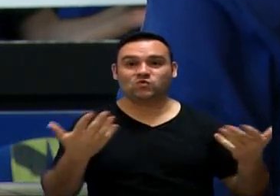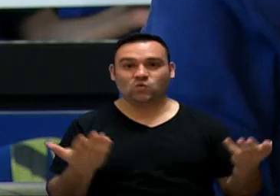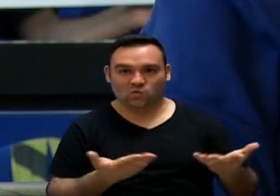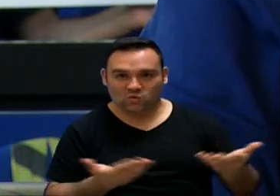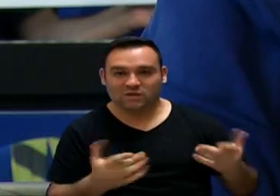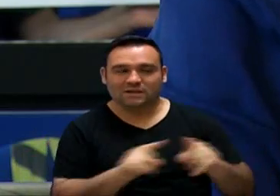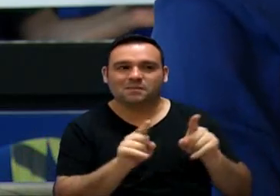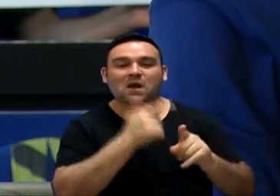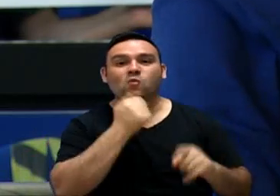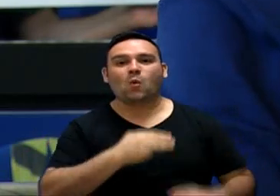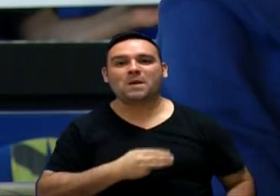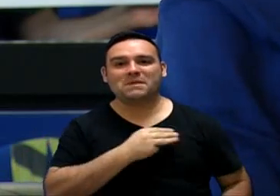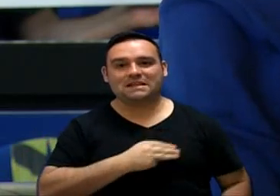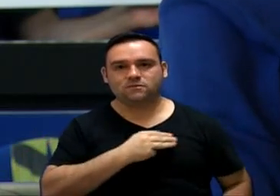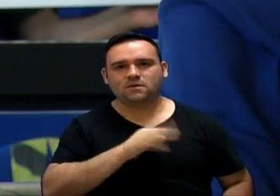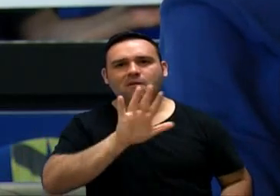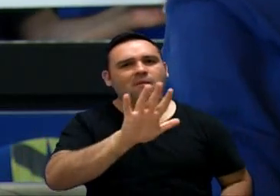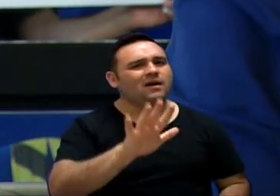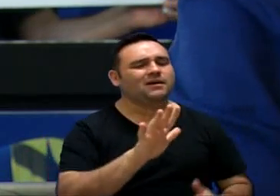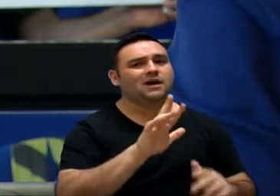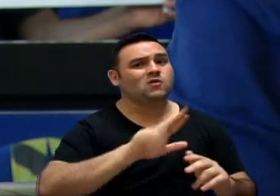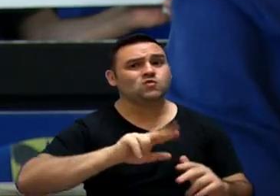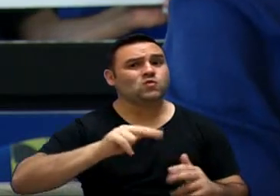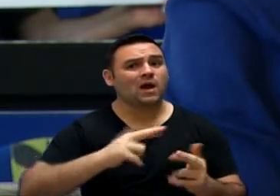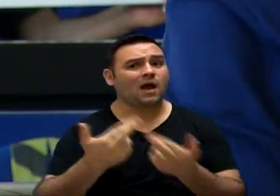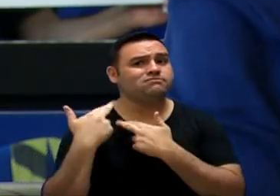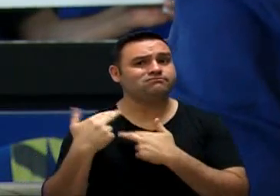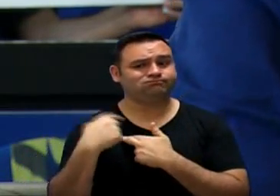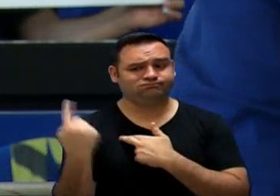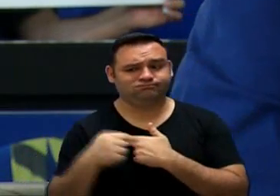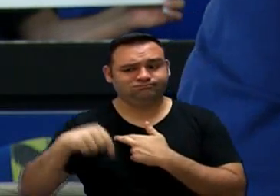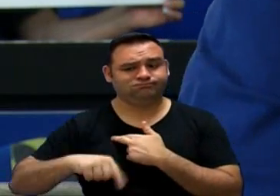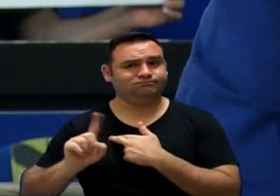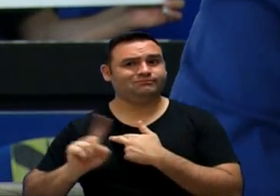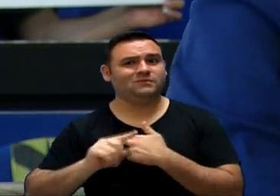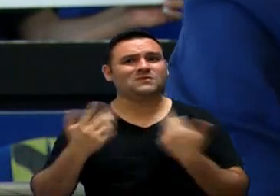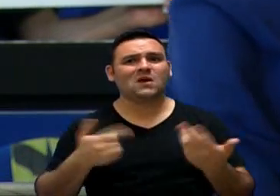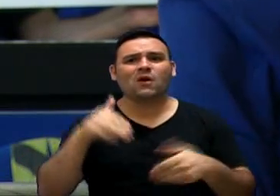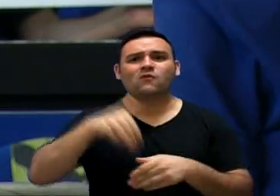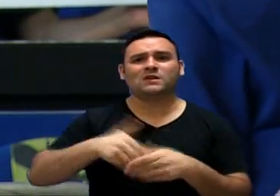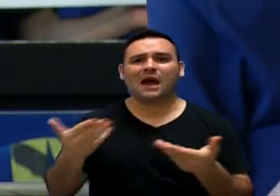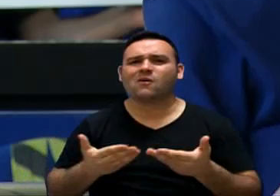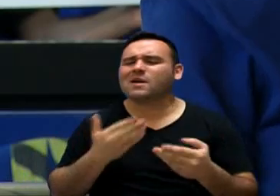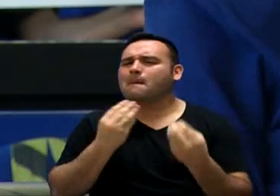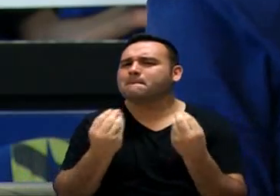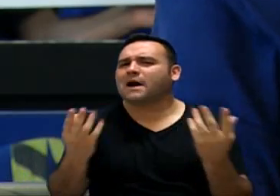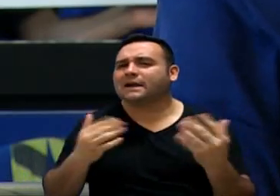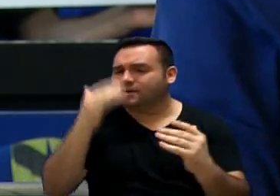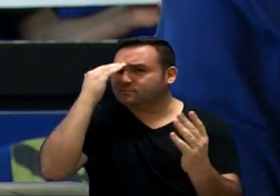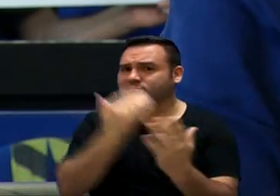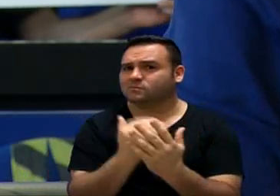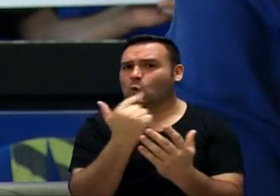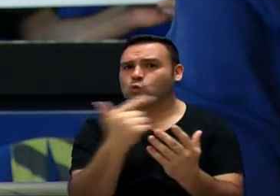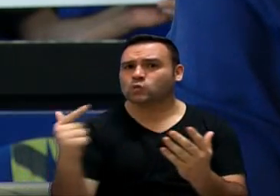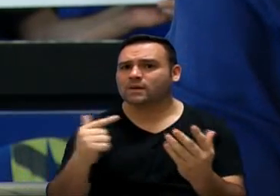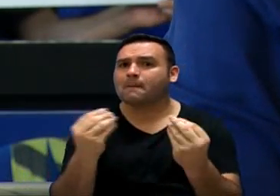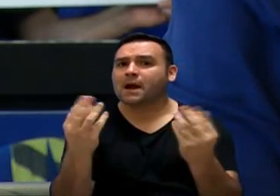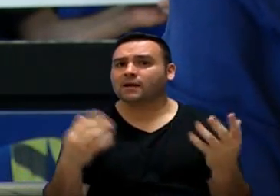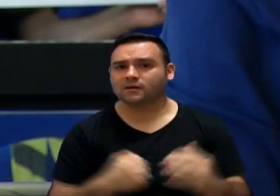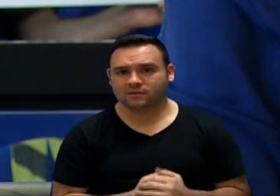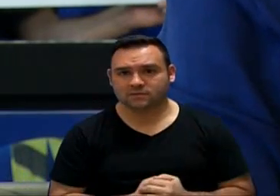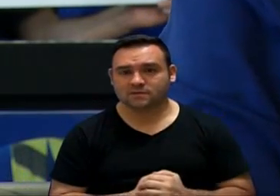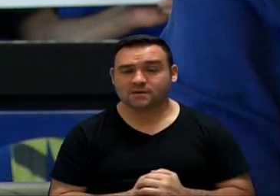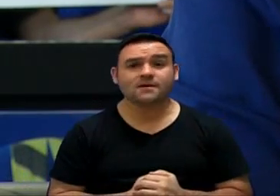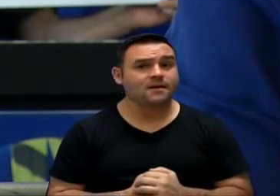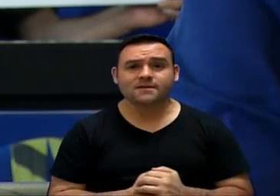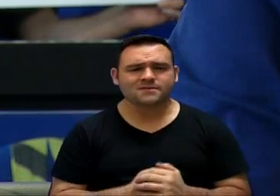e este ministro, mas não são atribuições nossas. Então, por que eu voto um projeto desse se ele não será obedecido?